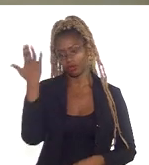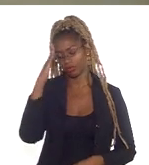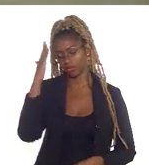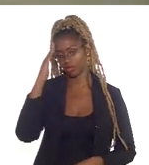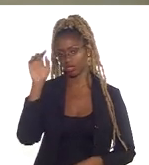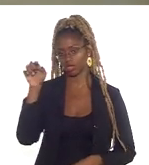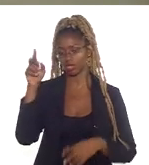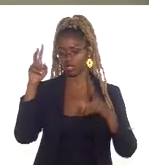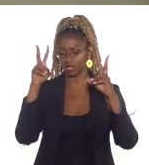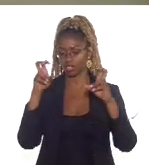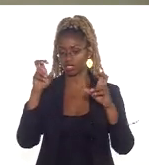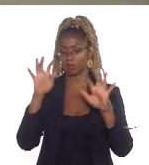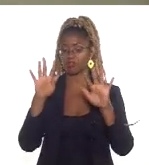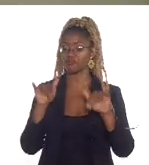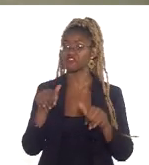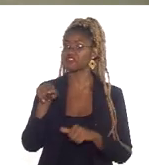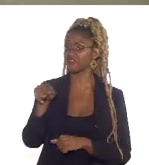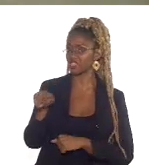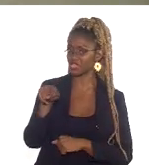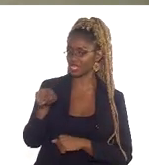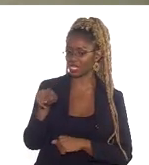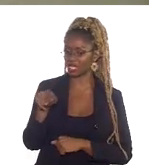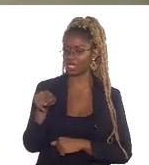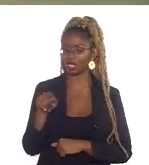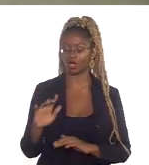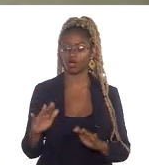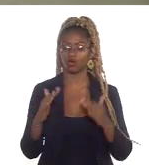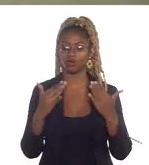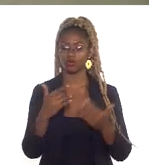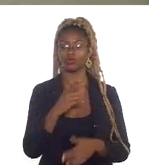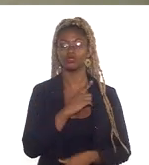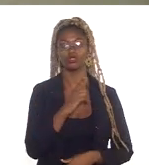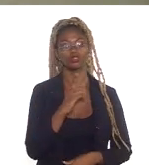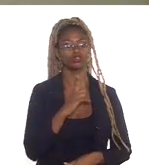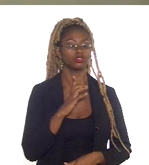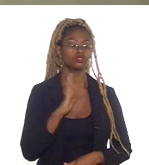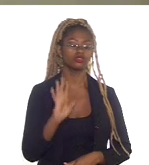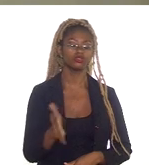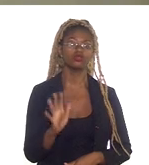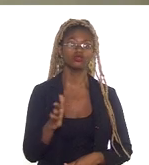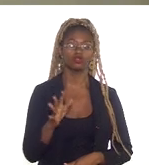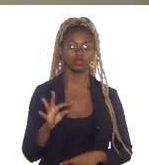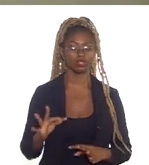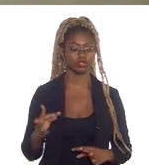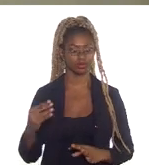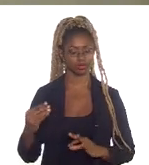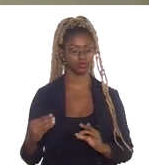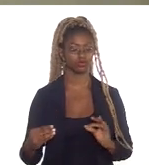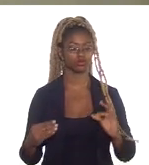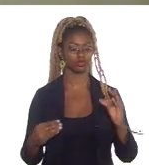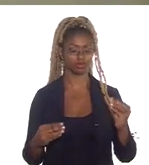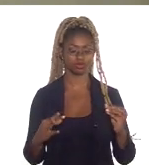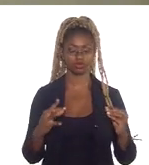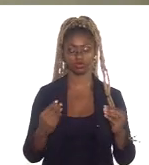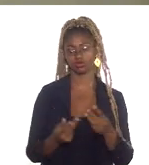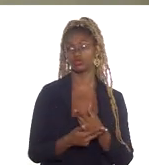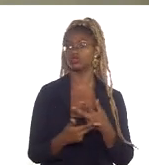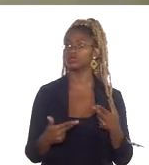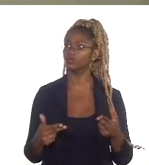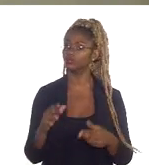ser um tema final, quando nós já tivermos com todos os